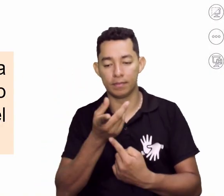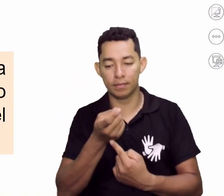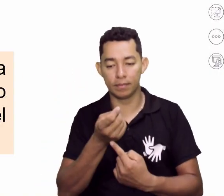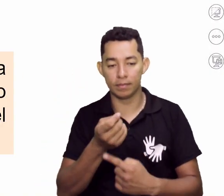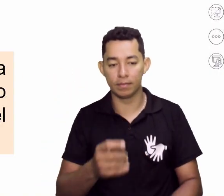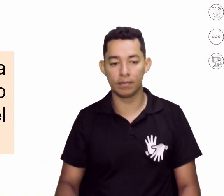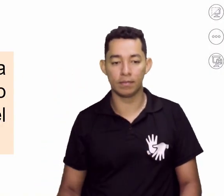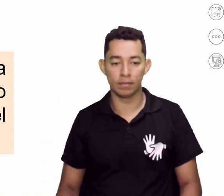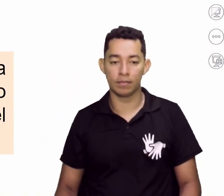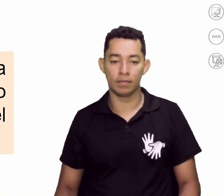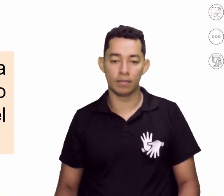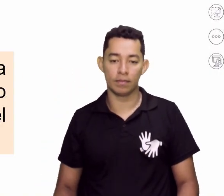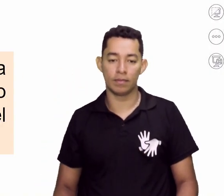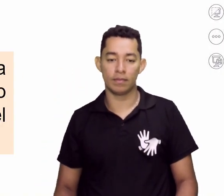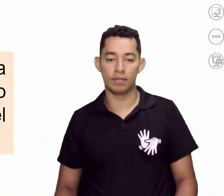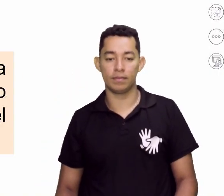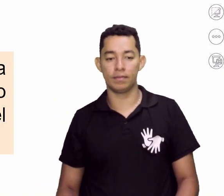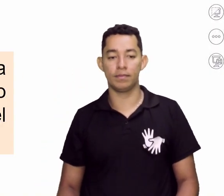você